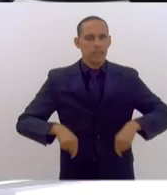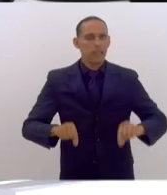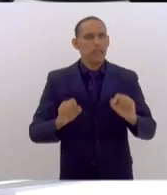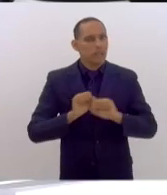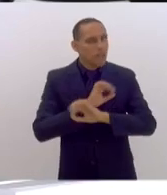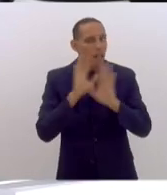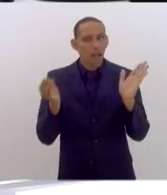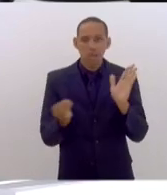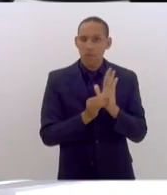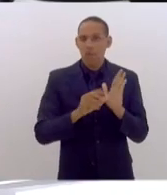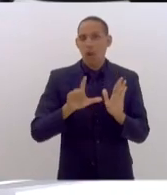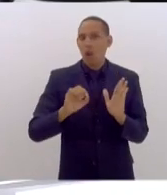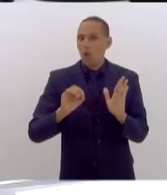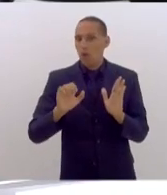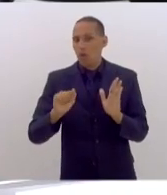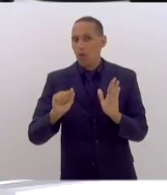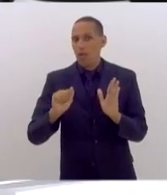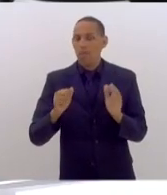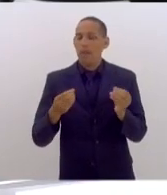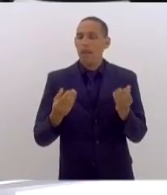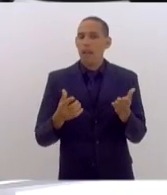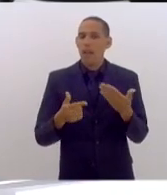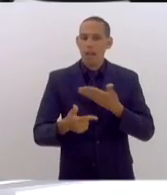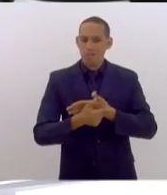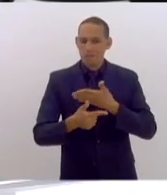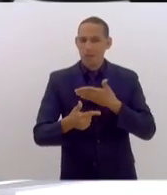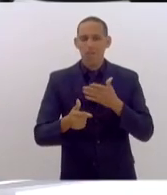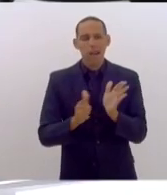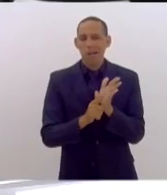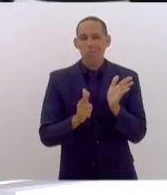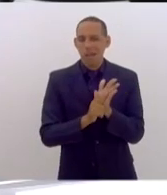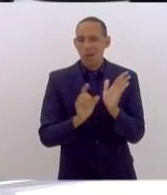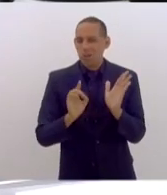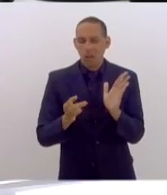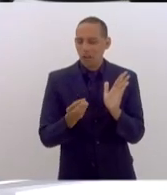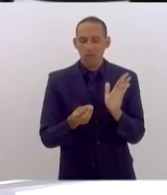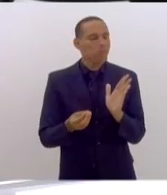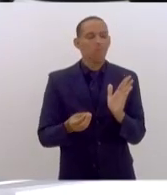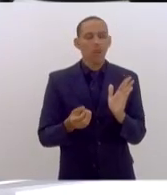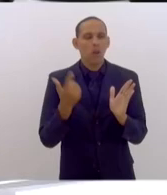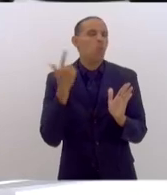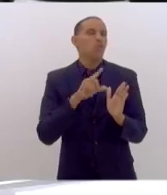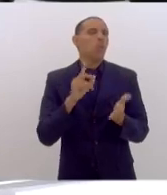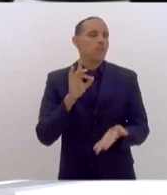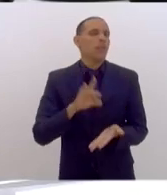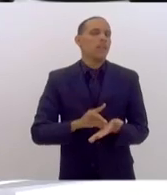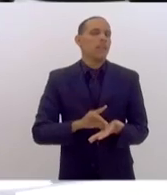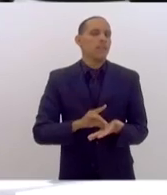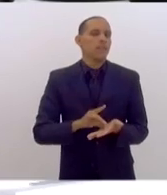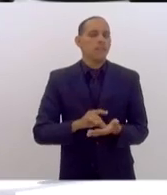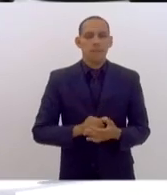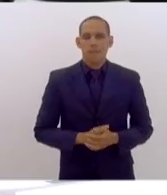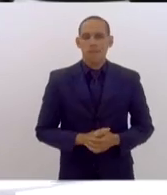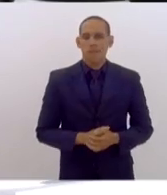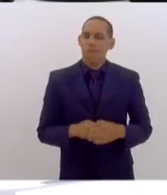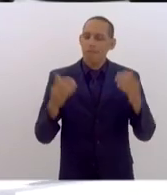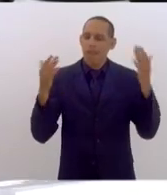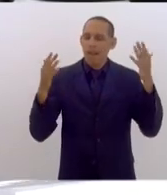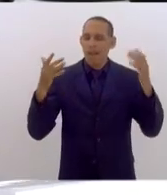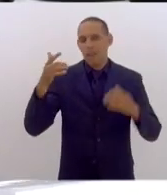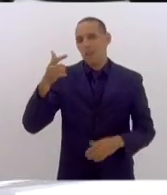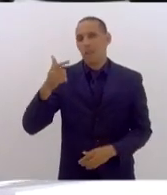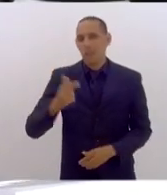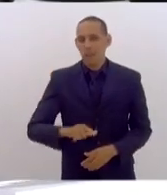expressas na lua para saírem do papel para devido à prática a serviço da população dá um parabéns